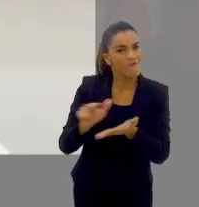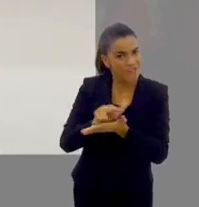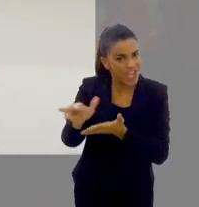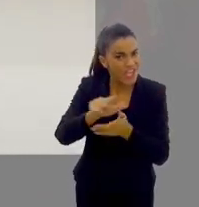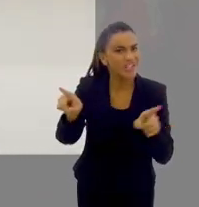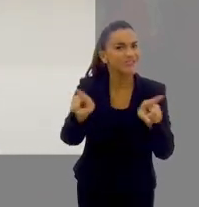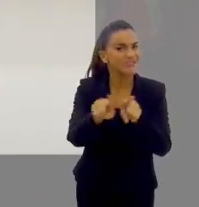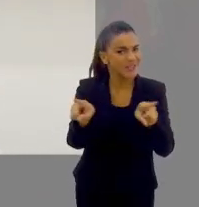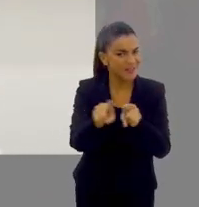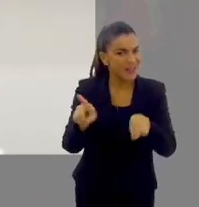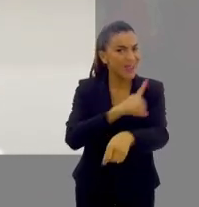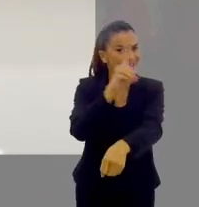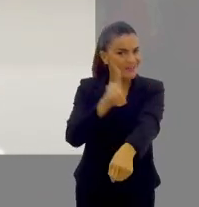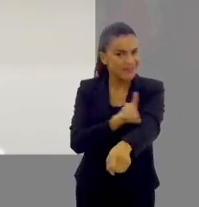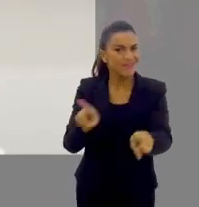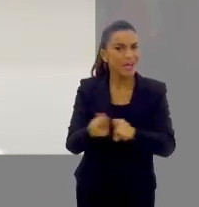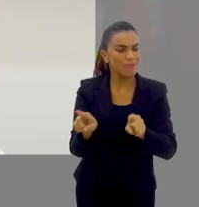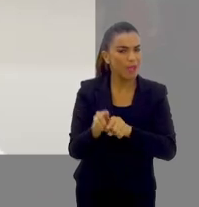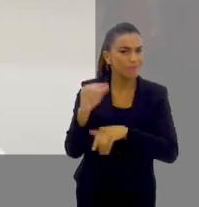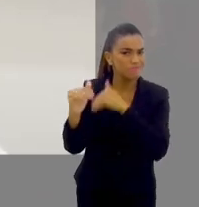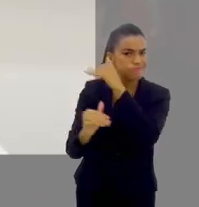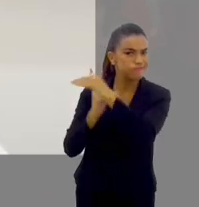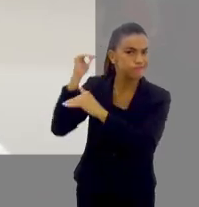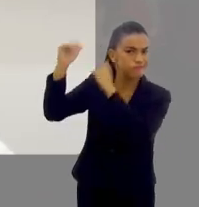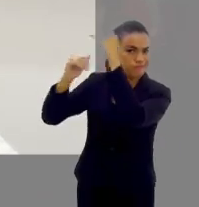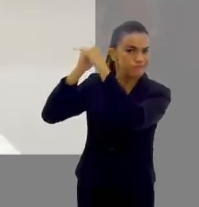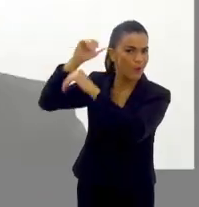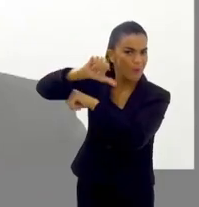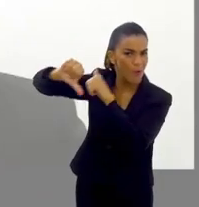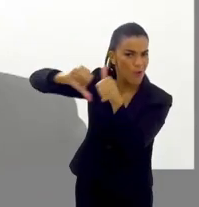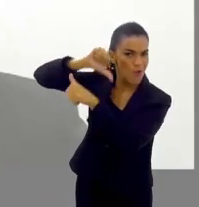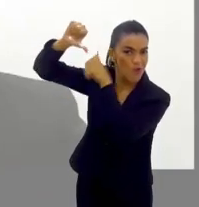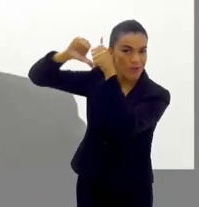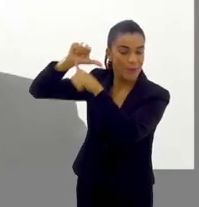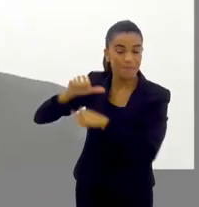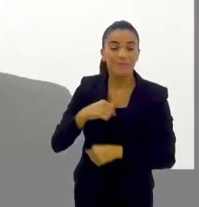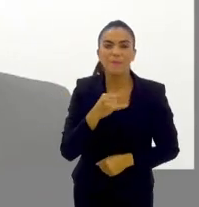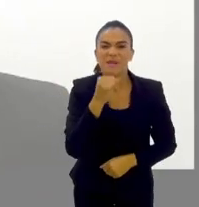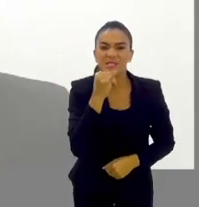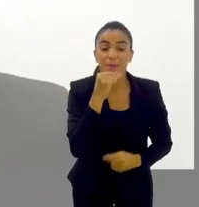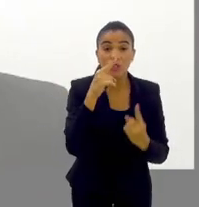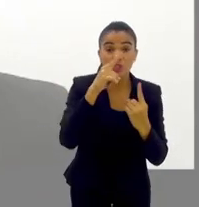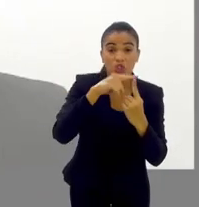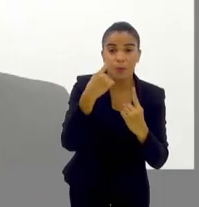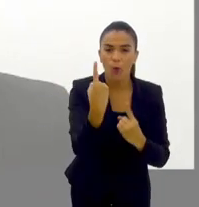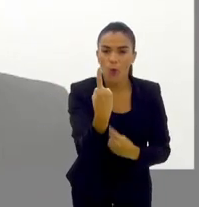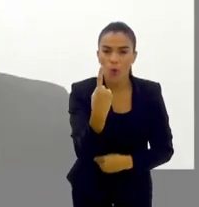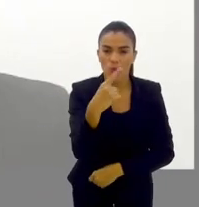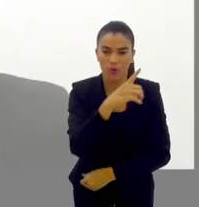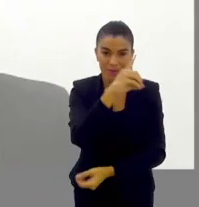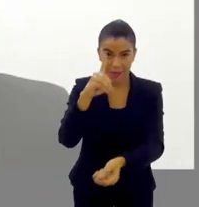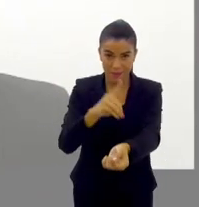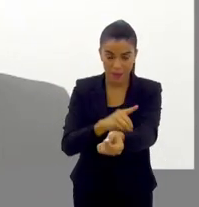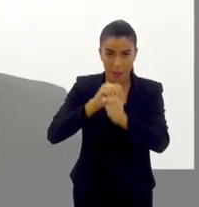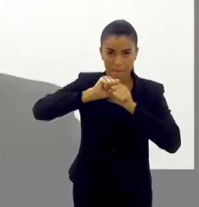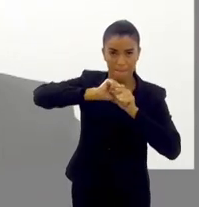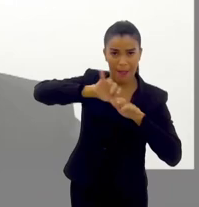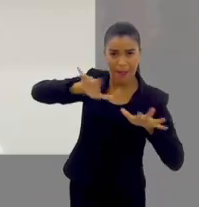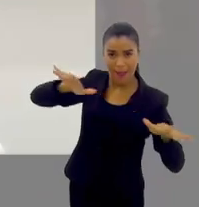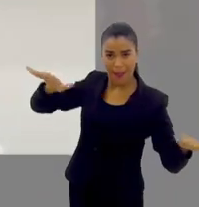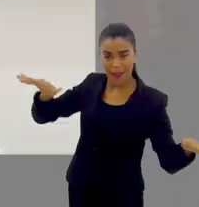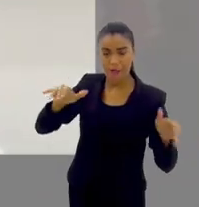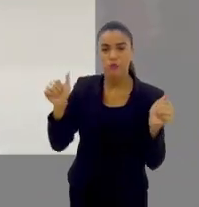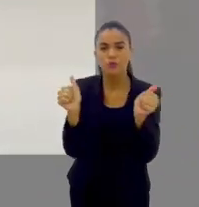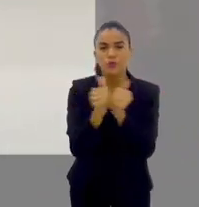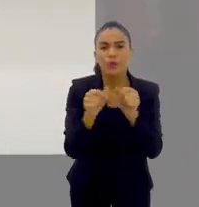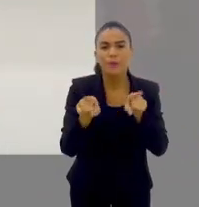dengue também está em evolução. E aí, o que tem acontecido? O sorotipo 1, por exemplo, que é esse que está pegando geral